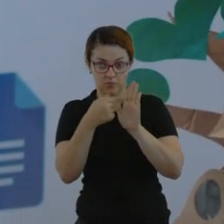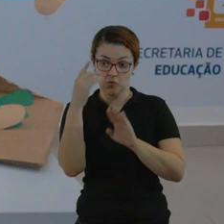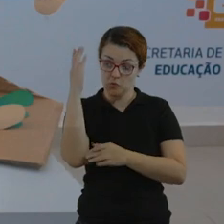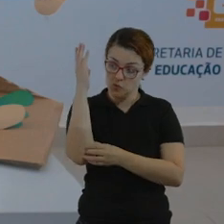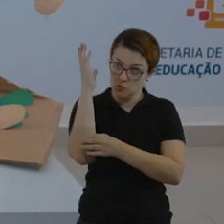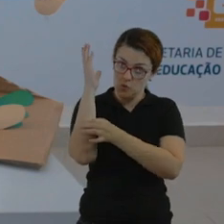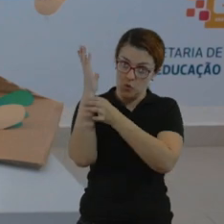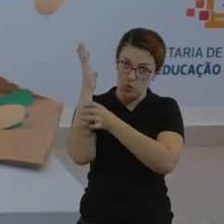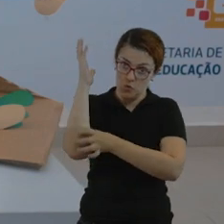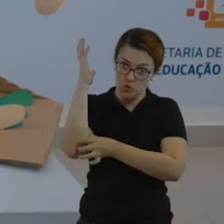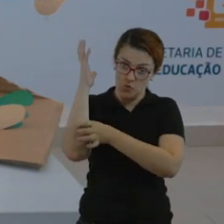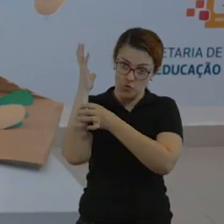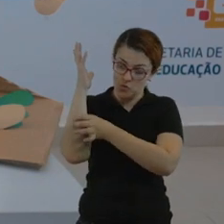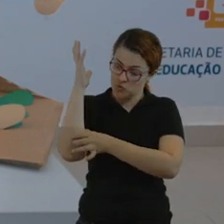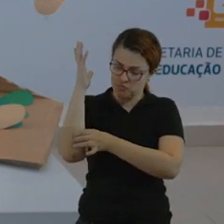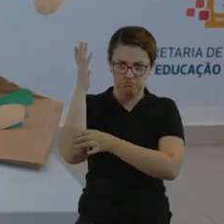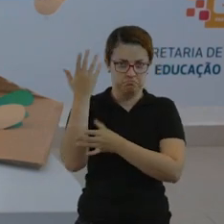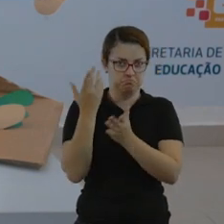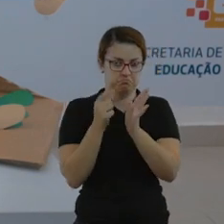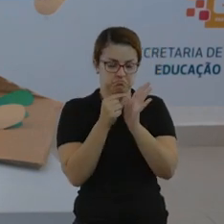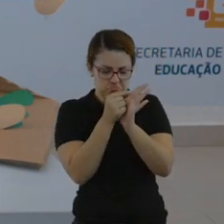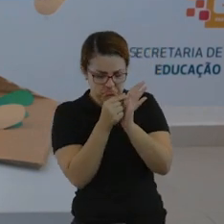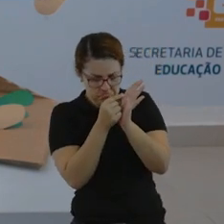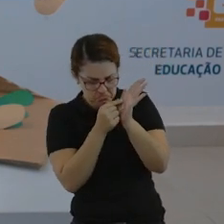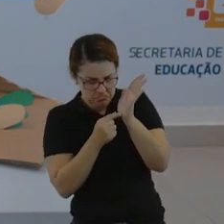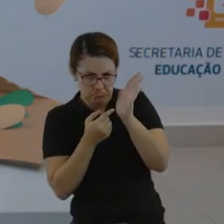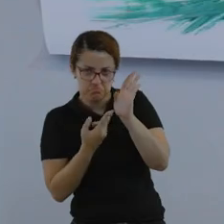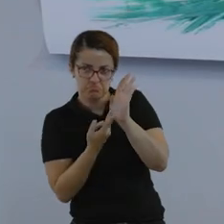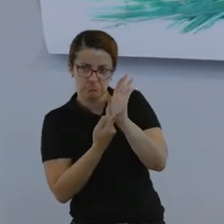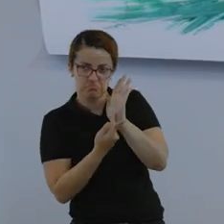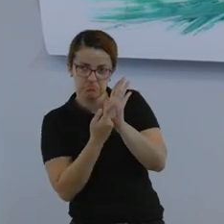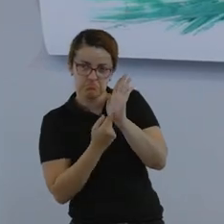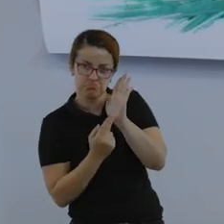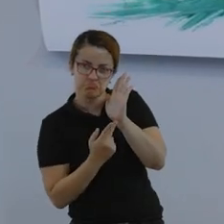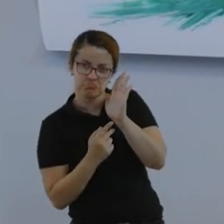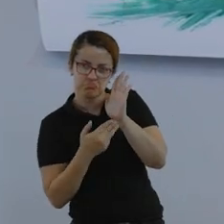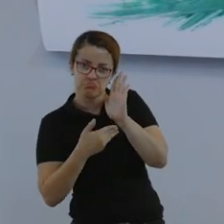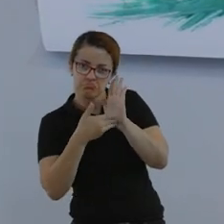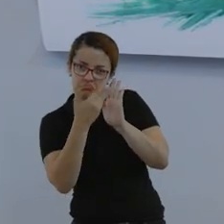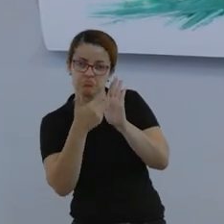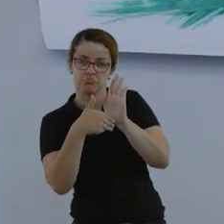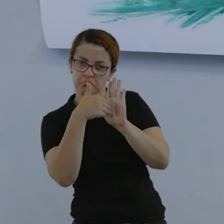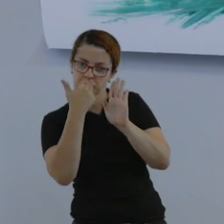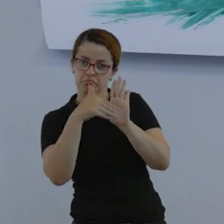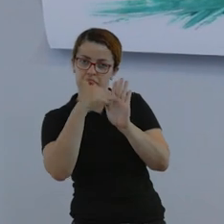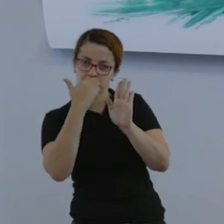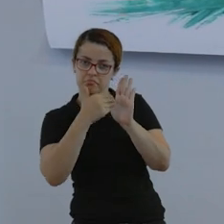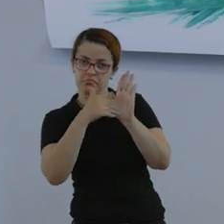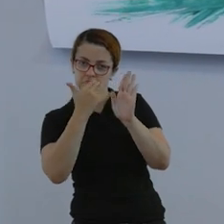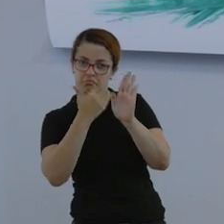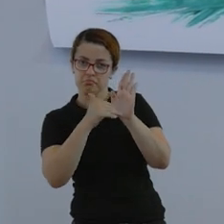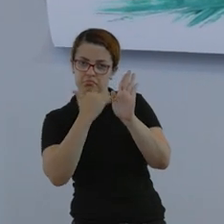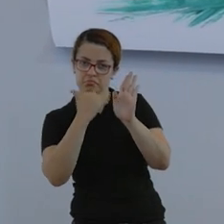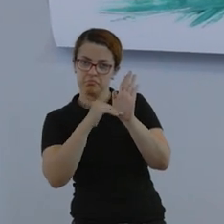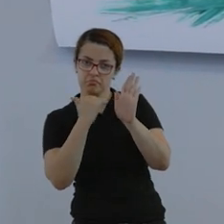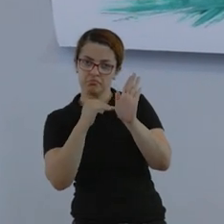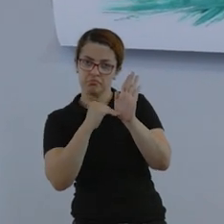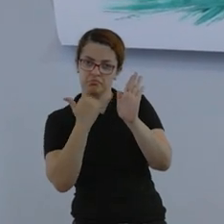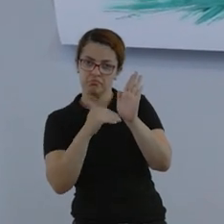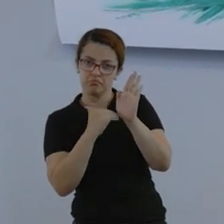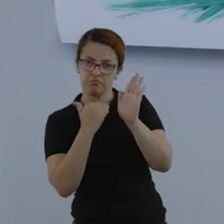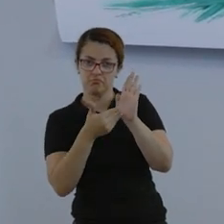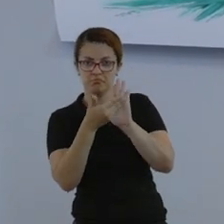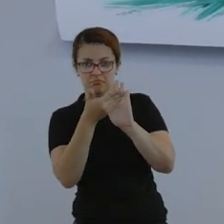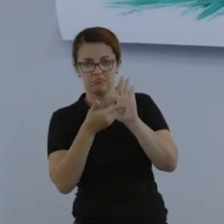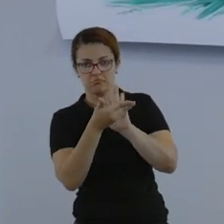dela. Não precisa ser muito certinho, você pode fazer assim, ó, linhas que tenham mais ou menos